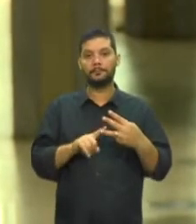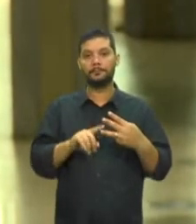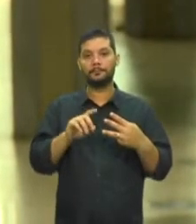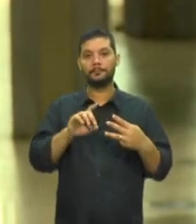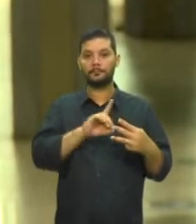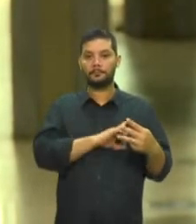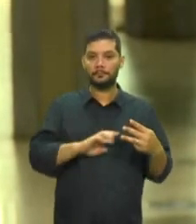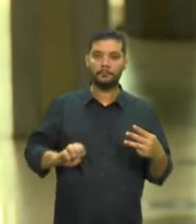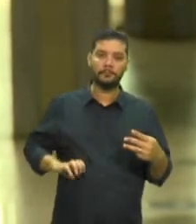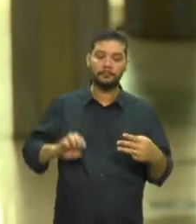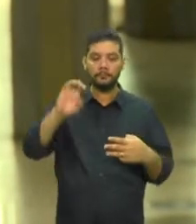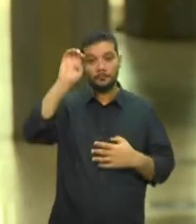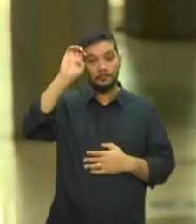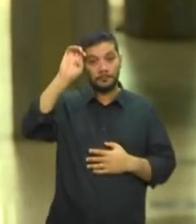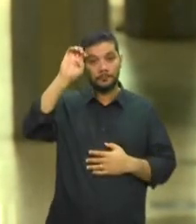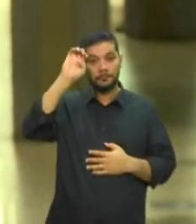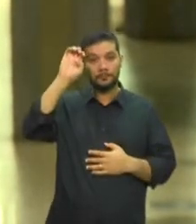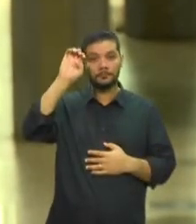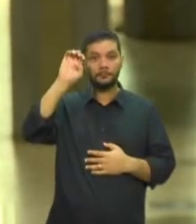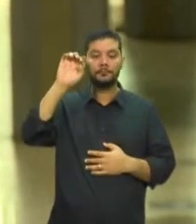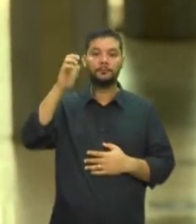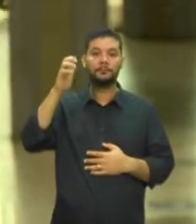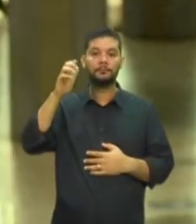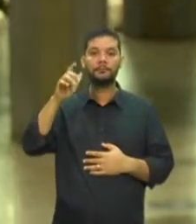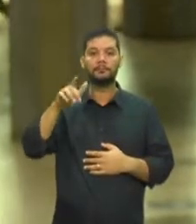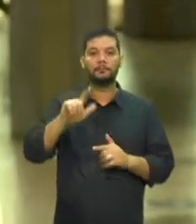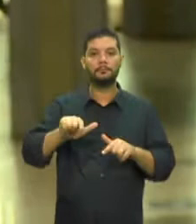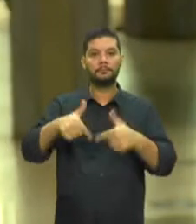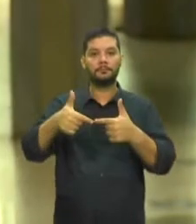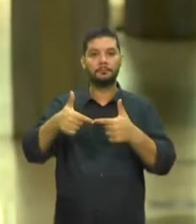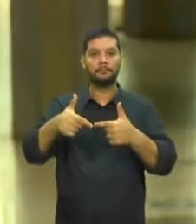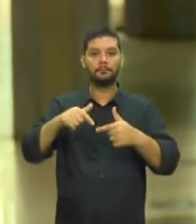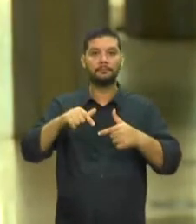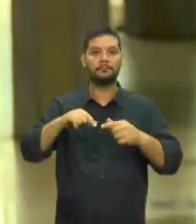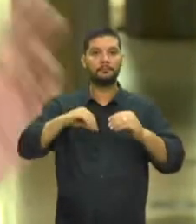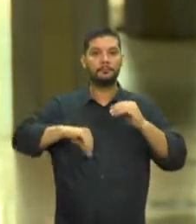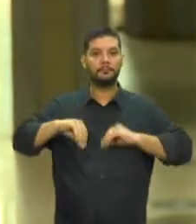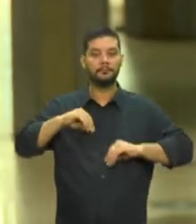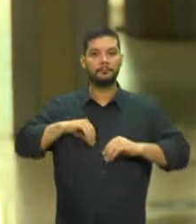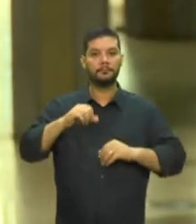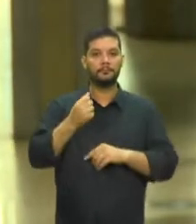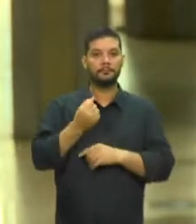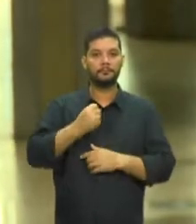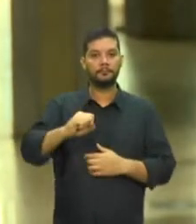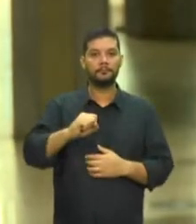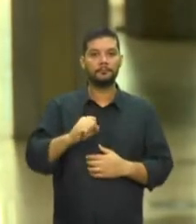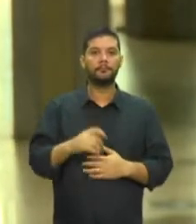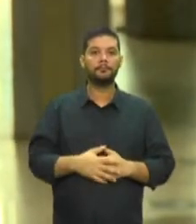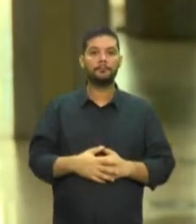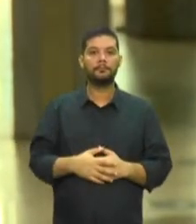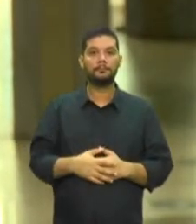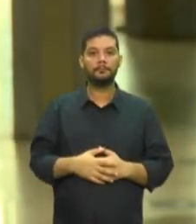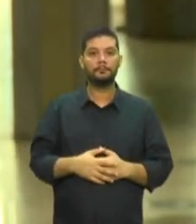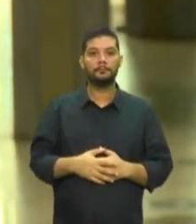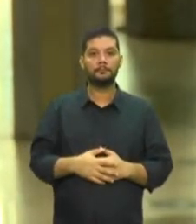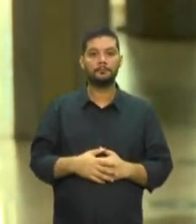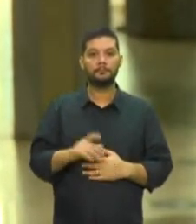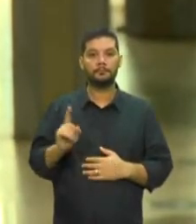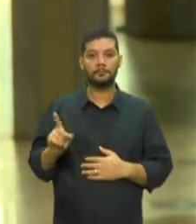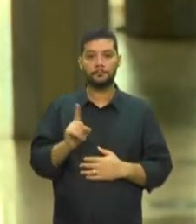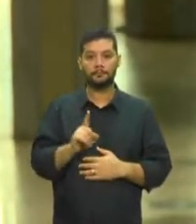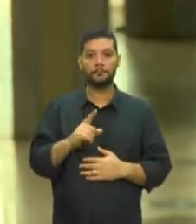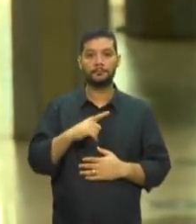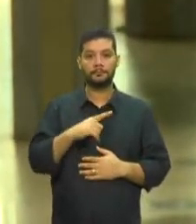parte da Frente Parlamentar de Defesa de Saúde Mental e Combate à Depressão. O debate é mediado pelo jornalista Rui Lima, né,